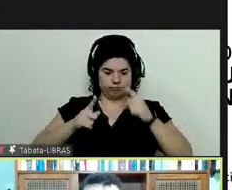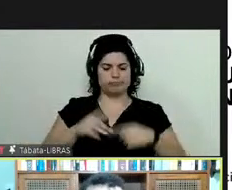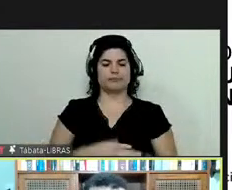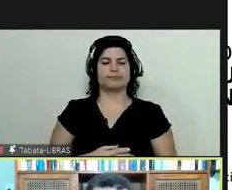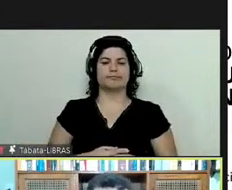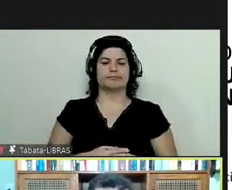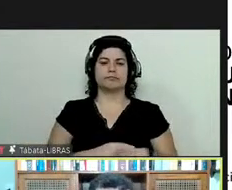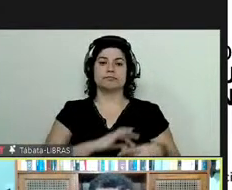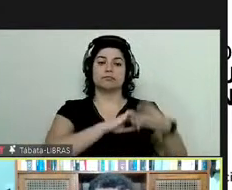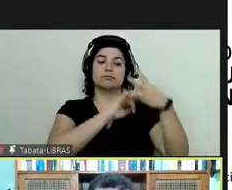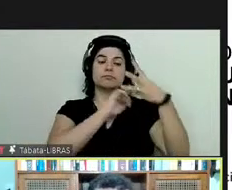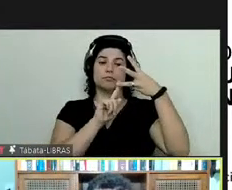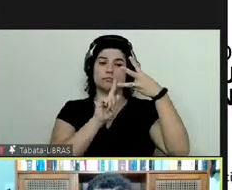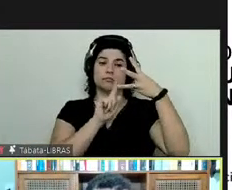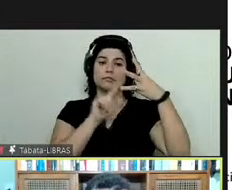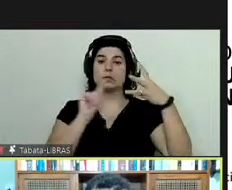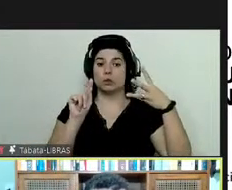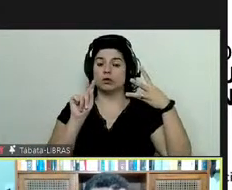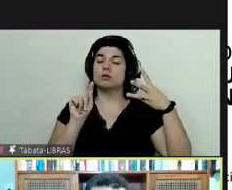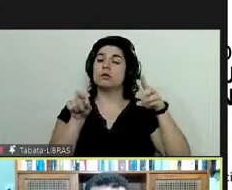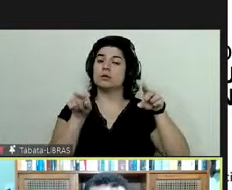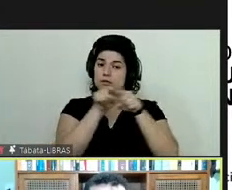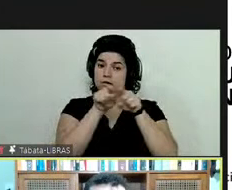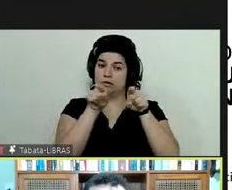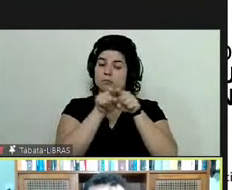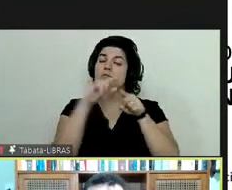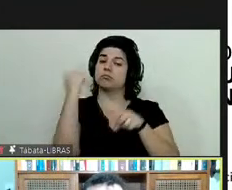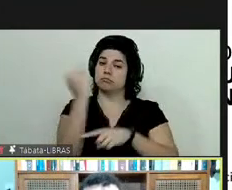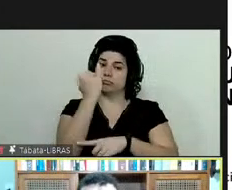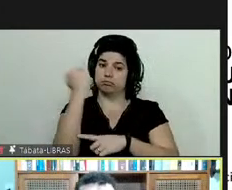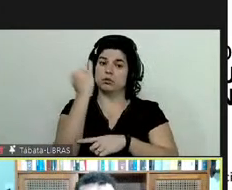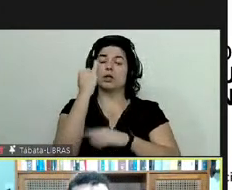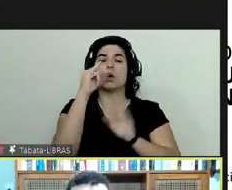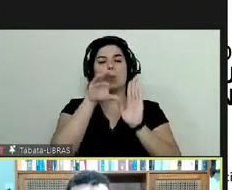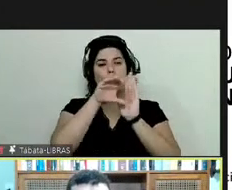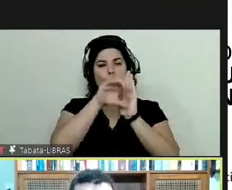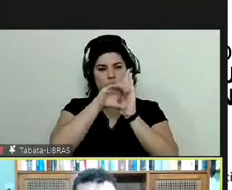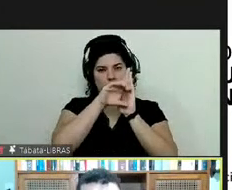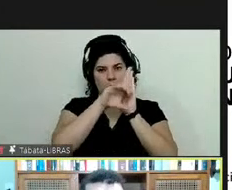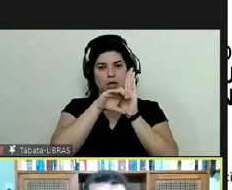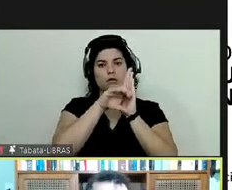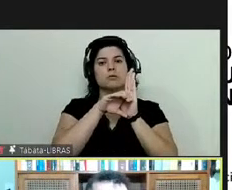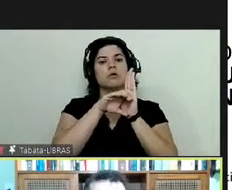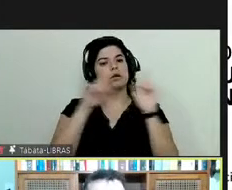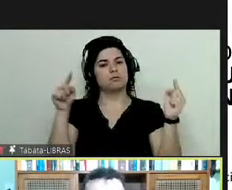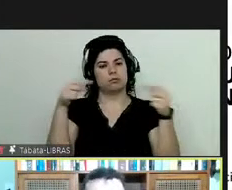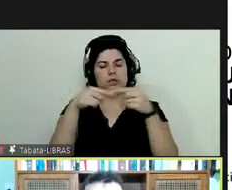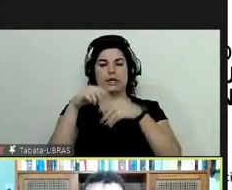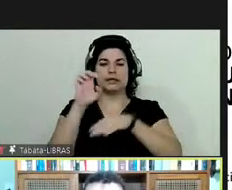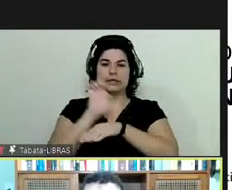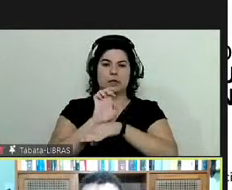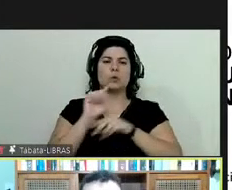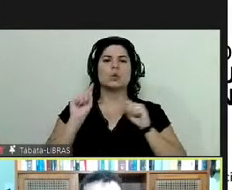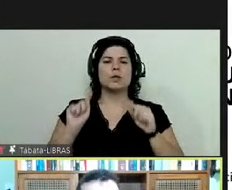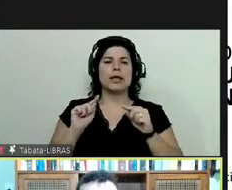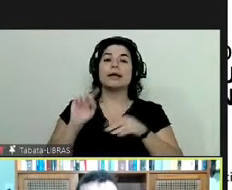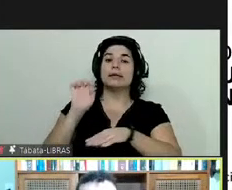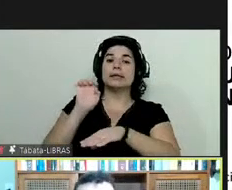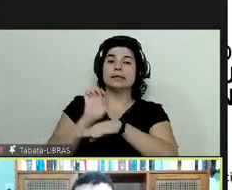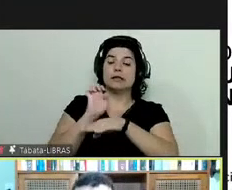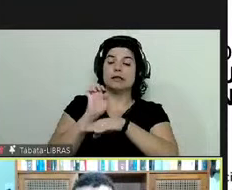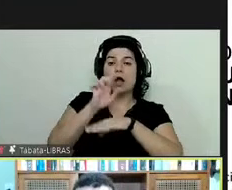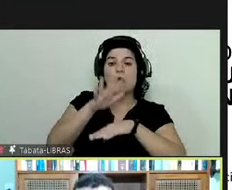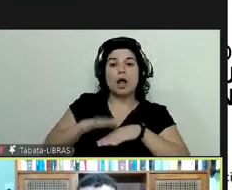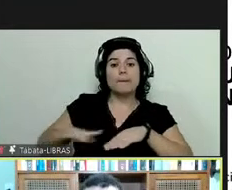uma terceira leitura fundamental também no terceiro conceito vamos dizer assim uma ideia associada ao estado é o estado na condição